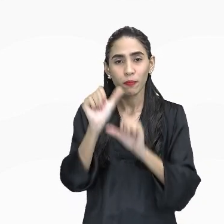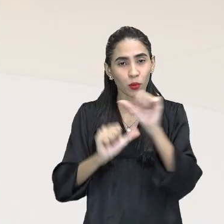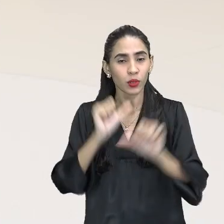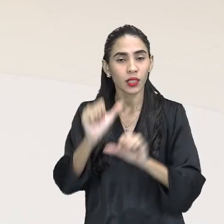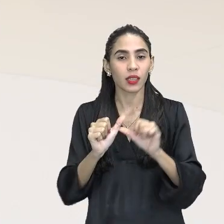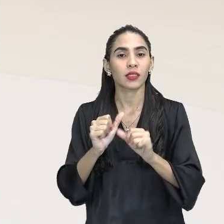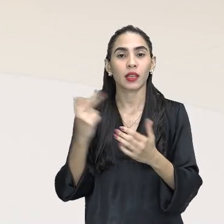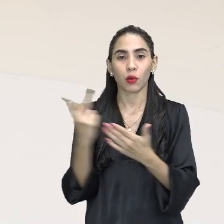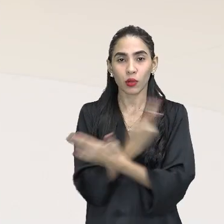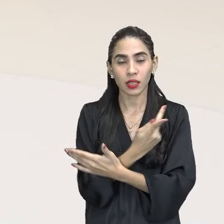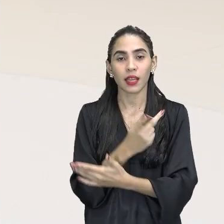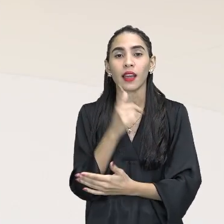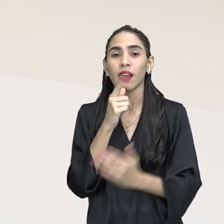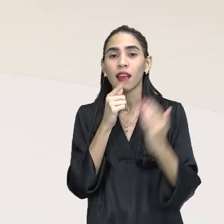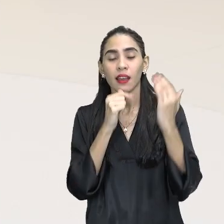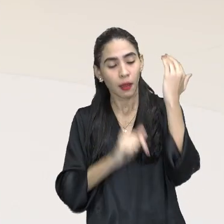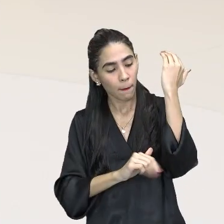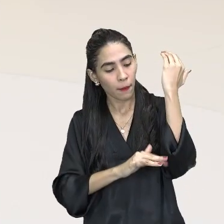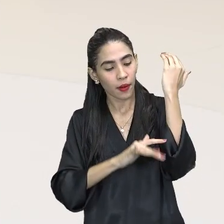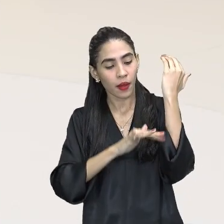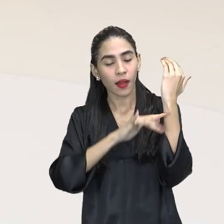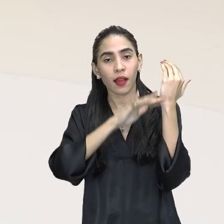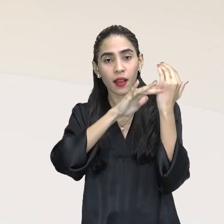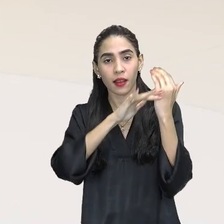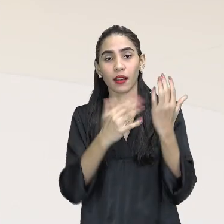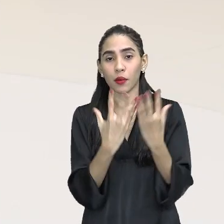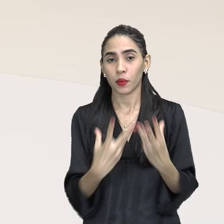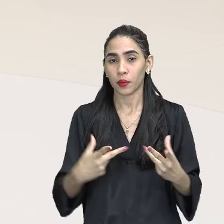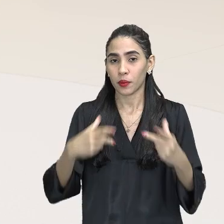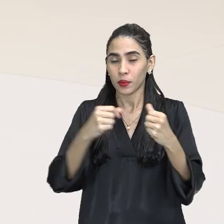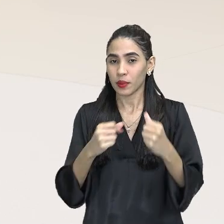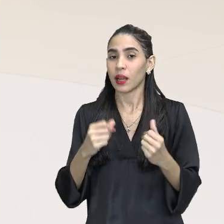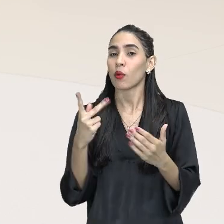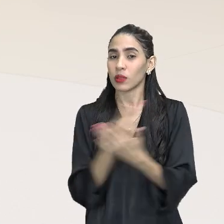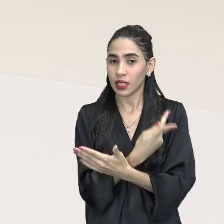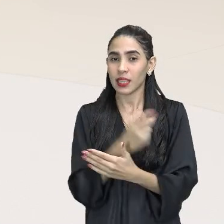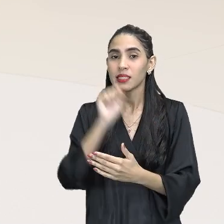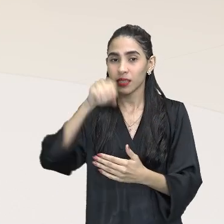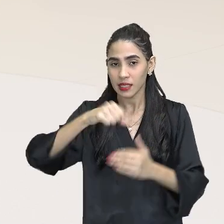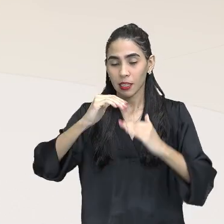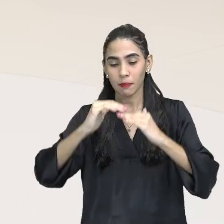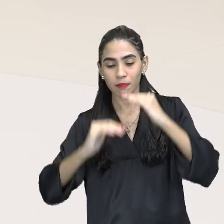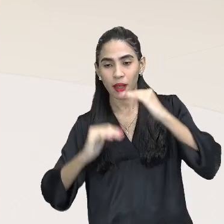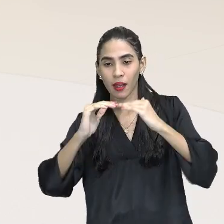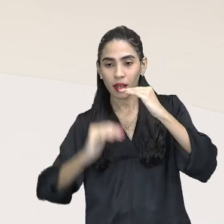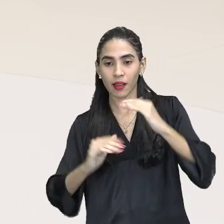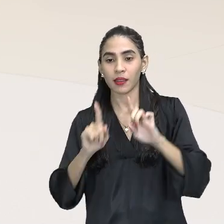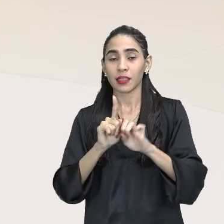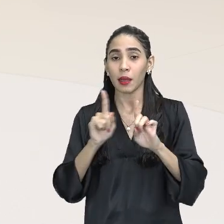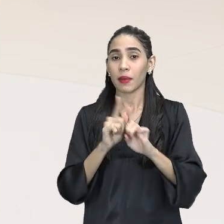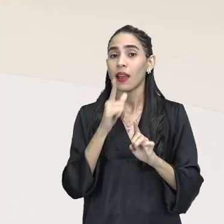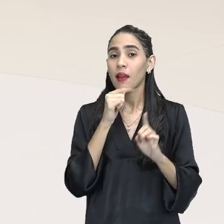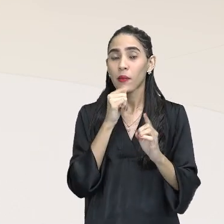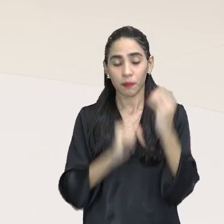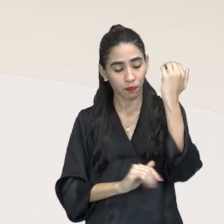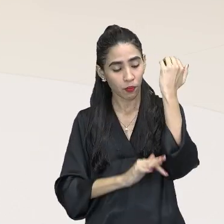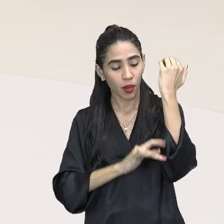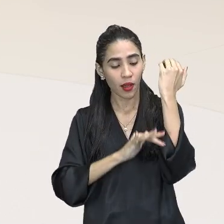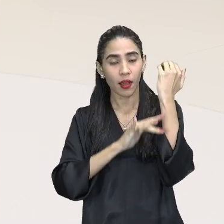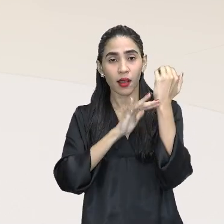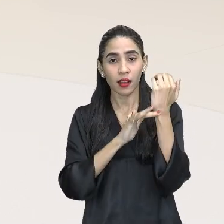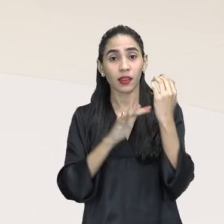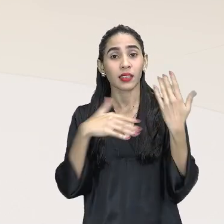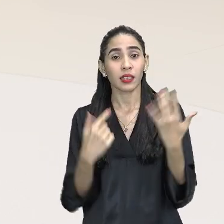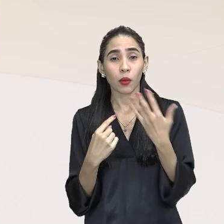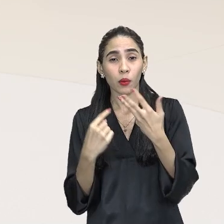nos períodos de cheia, os períodos de seca, tem um desequilíbrio aí, temos enchentes recentemente. Então,